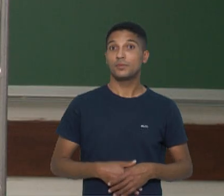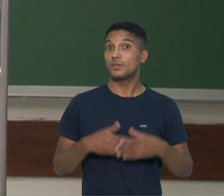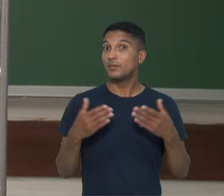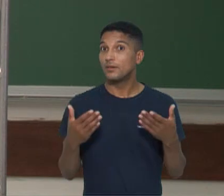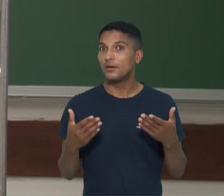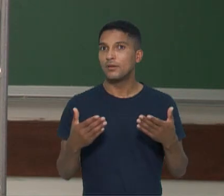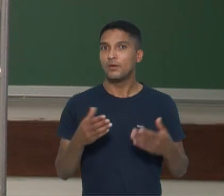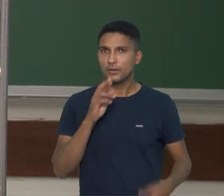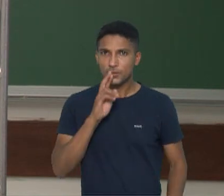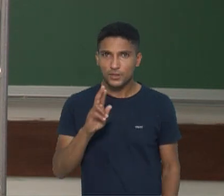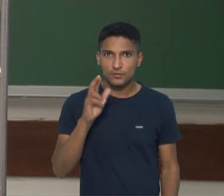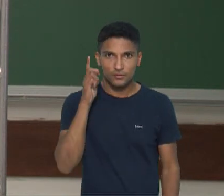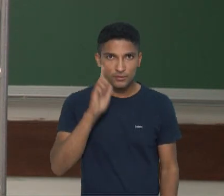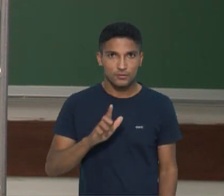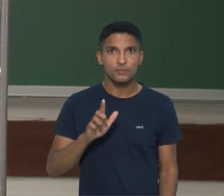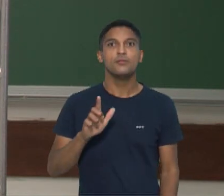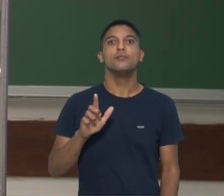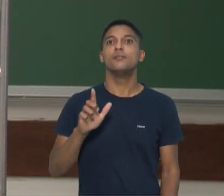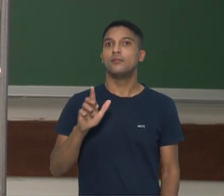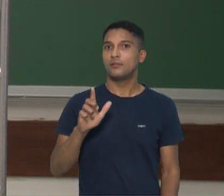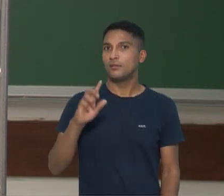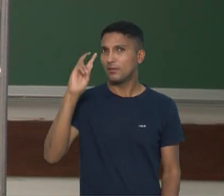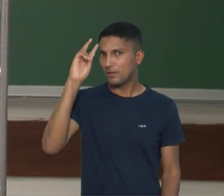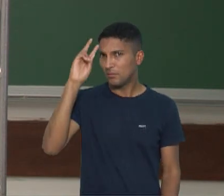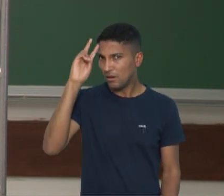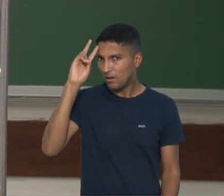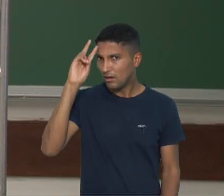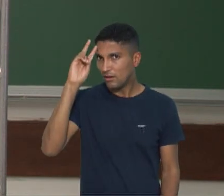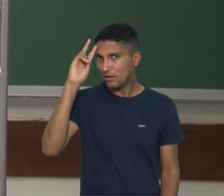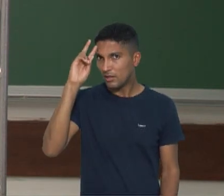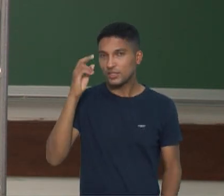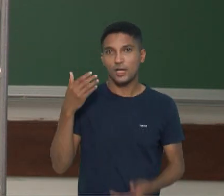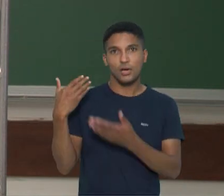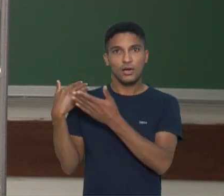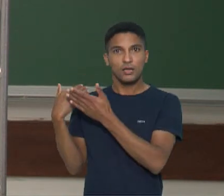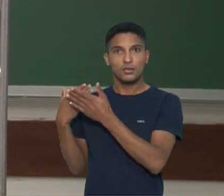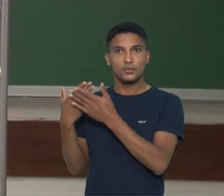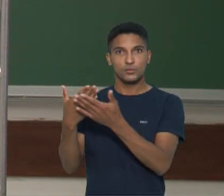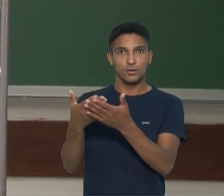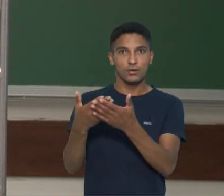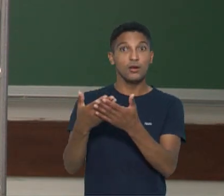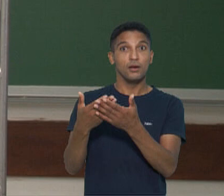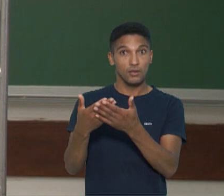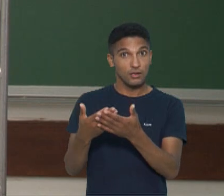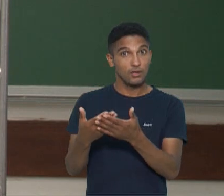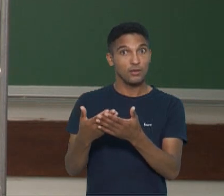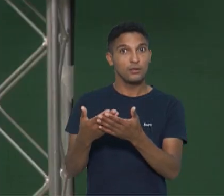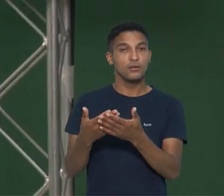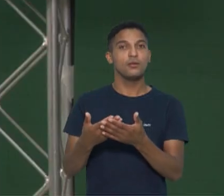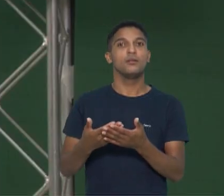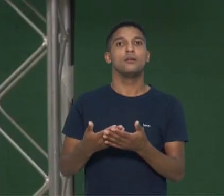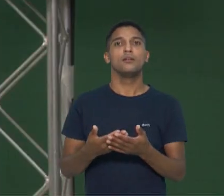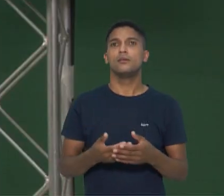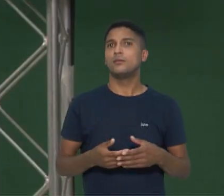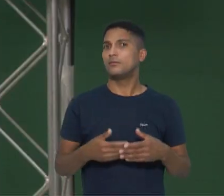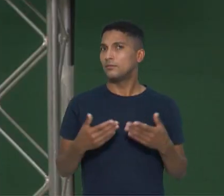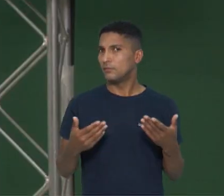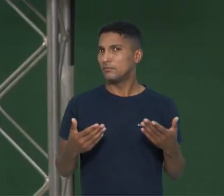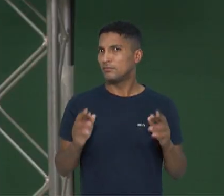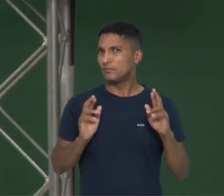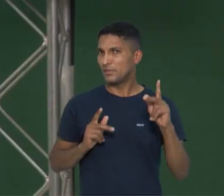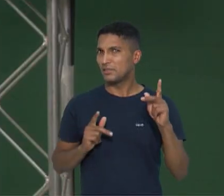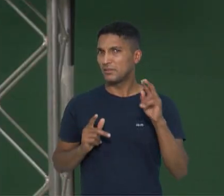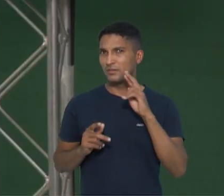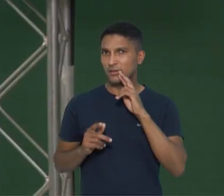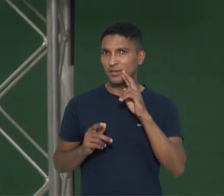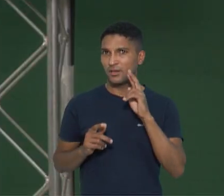Daí, responderam? Conseguiram lembrar do que a gente viu durante a aula aí para responder? Não foi assim